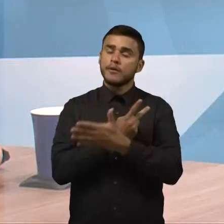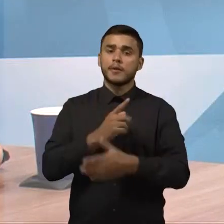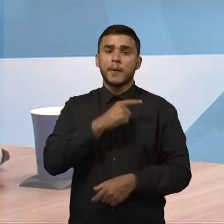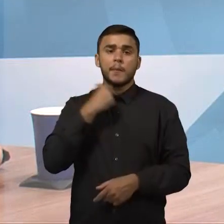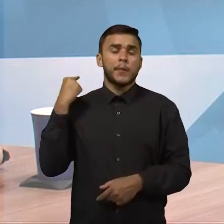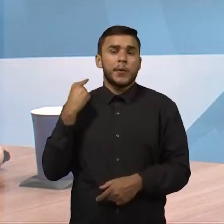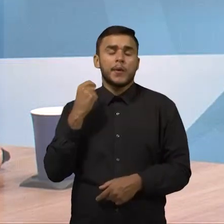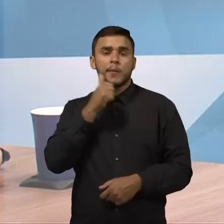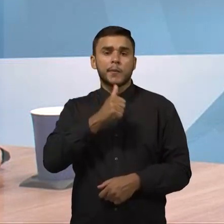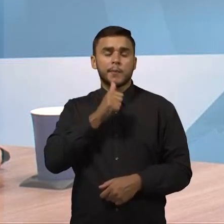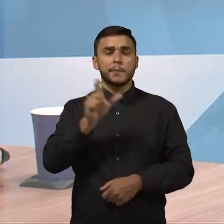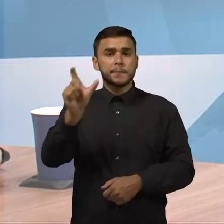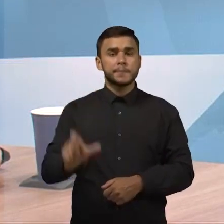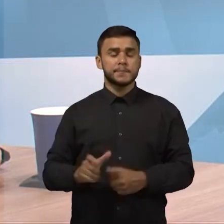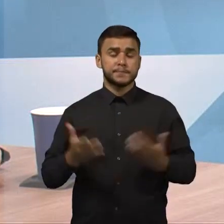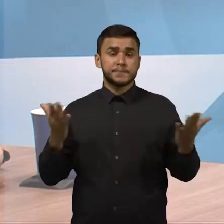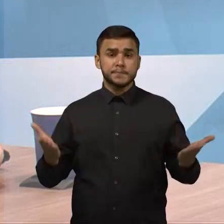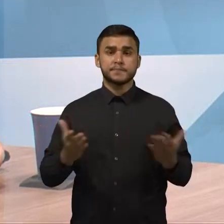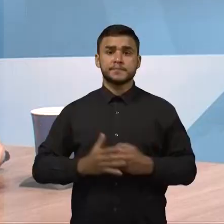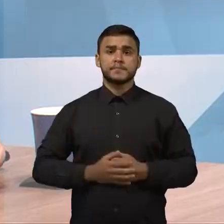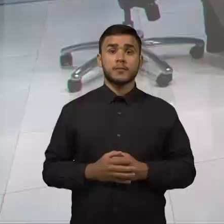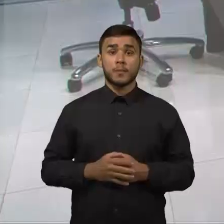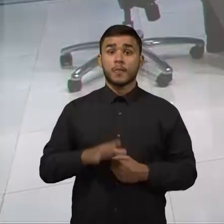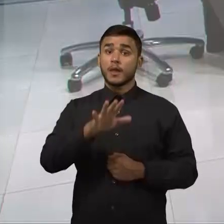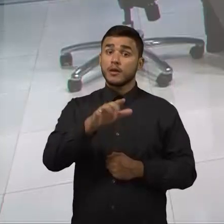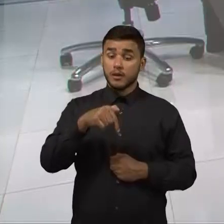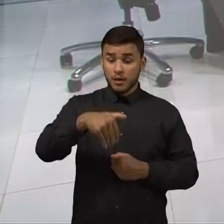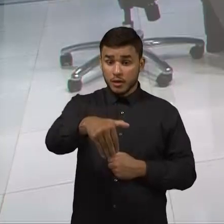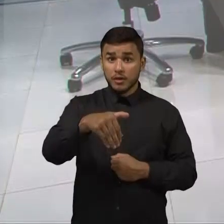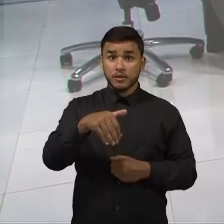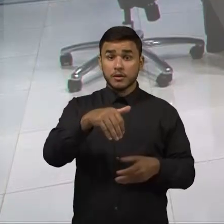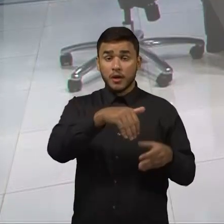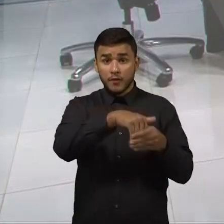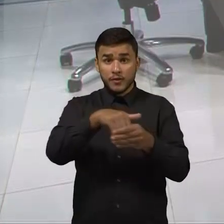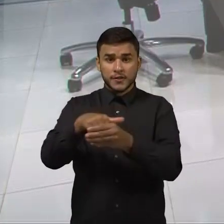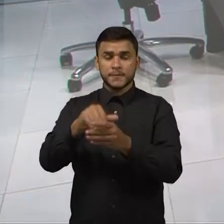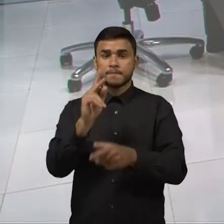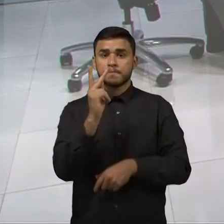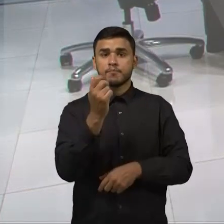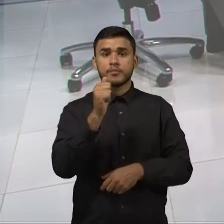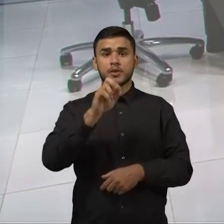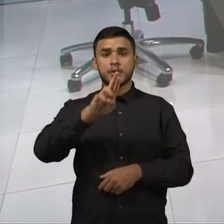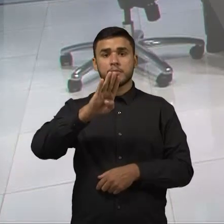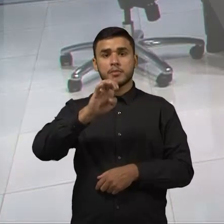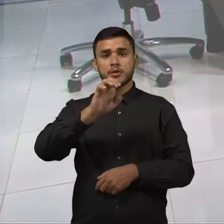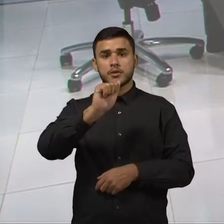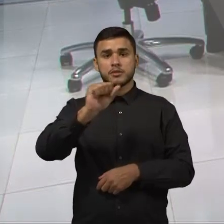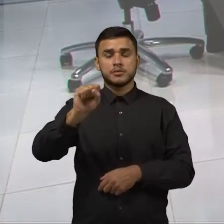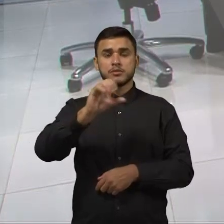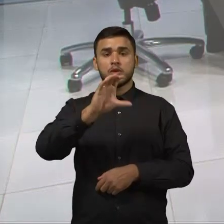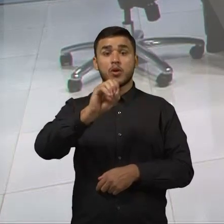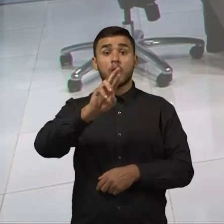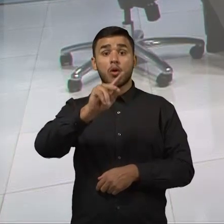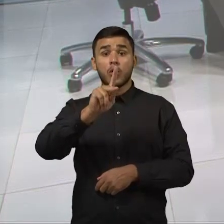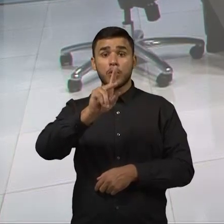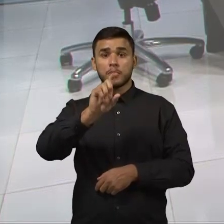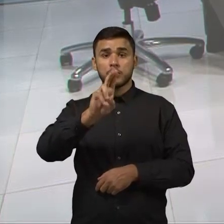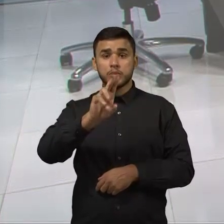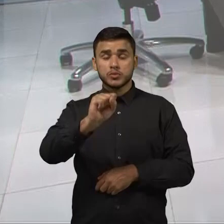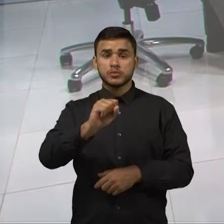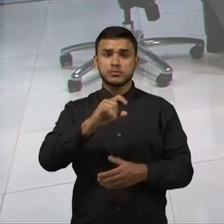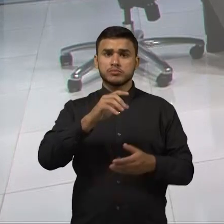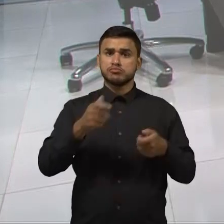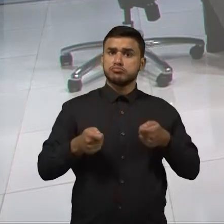ao examinar e admitir a preliminar do habeas corpus, fez história com a sua própria história. Com a sua própria história de garantia